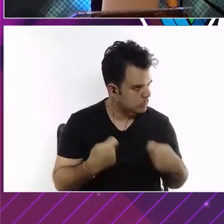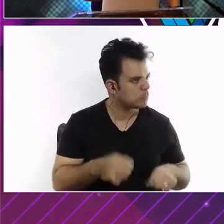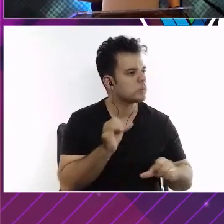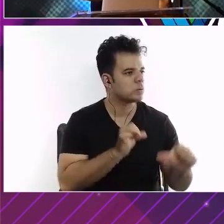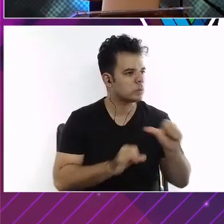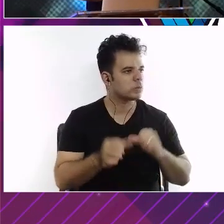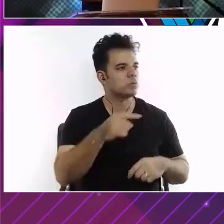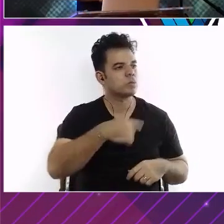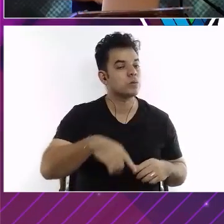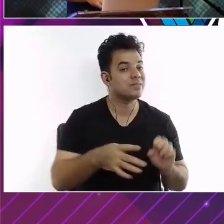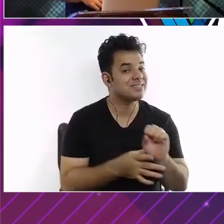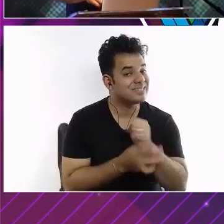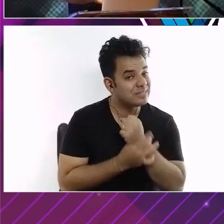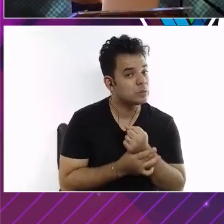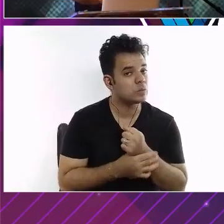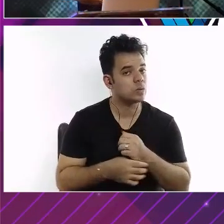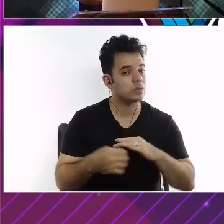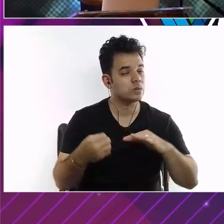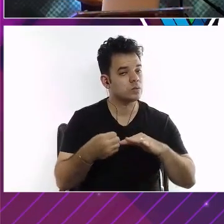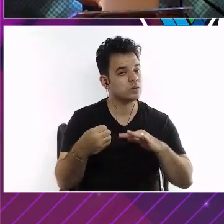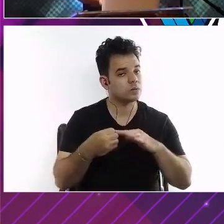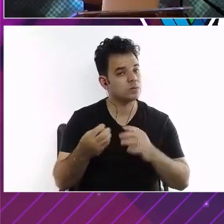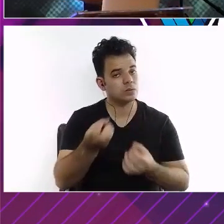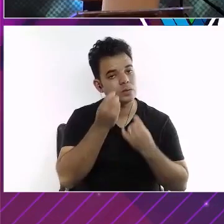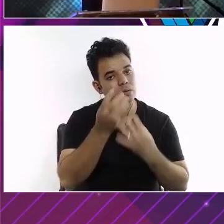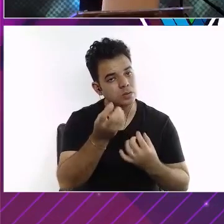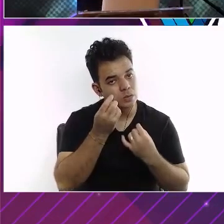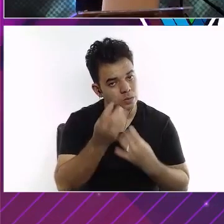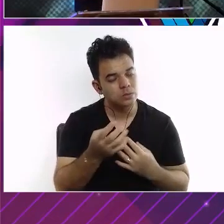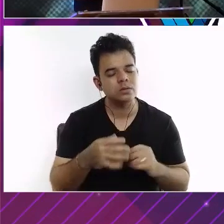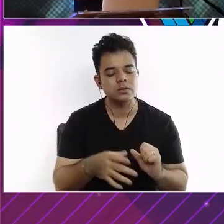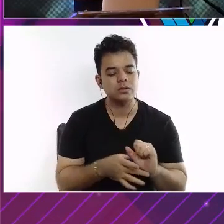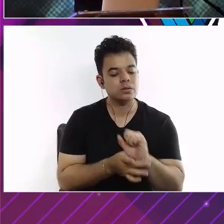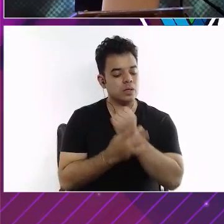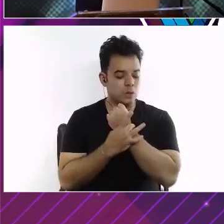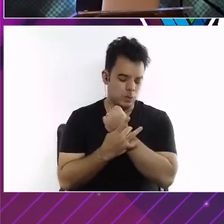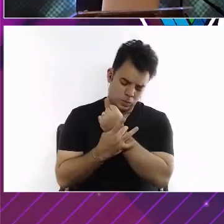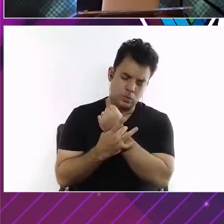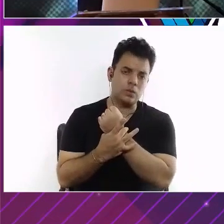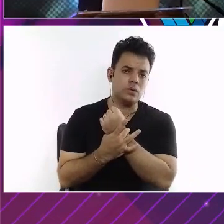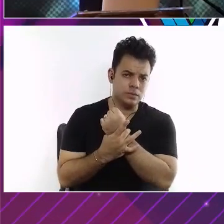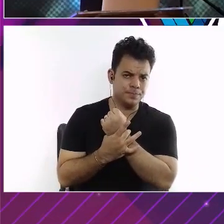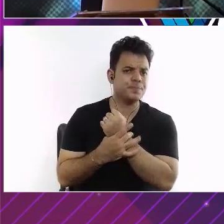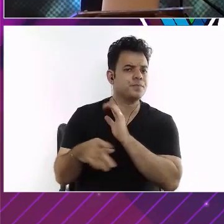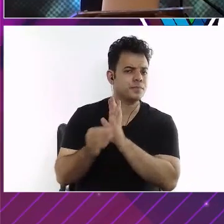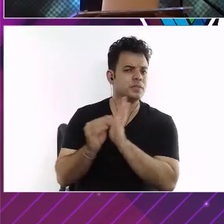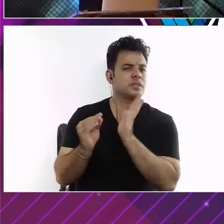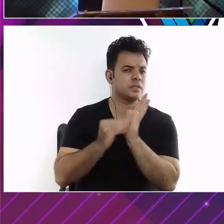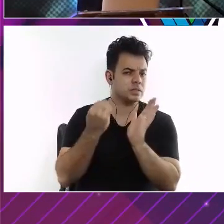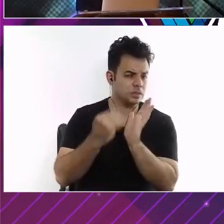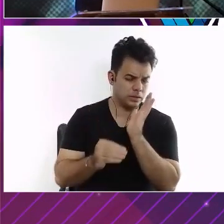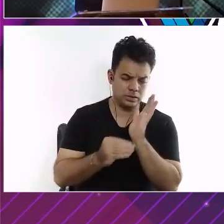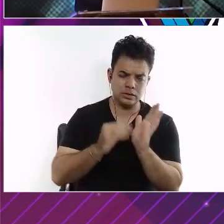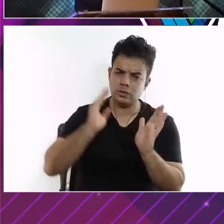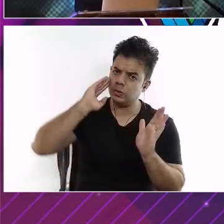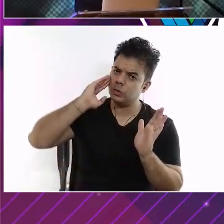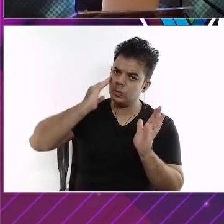trata segurança de informação. Segurança tem que ser tratada by design, de forma crítica, por